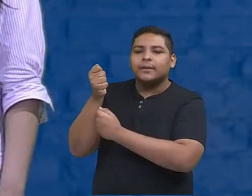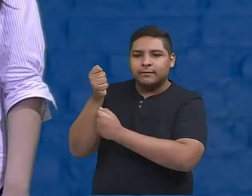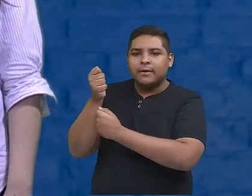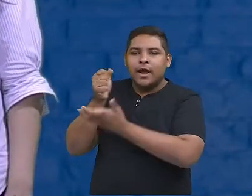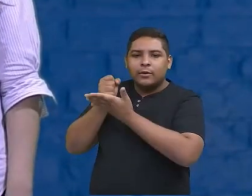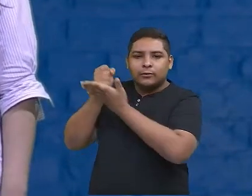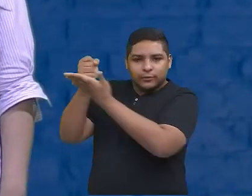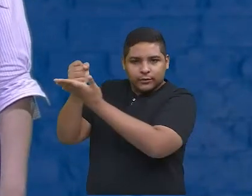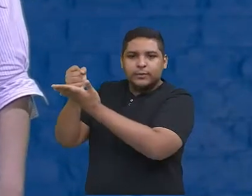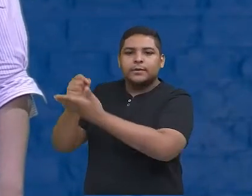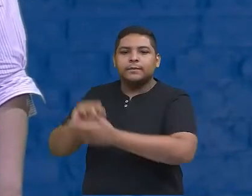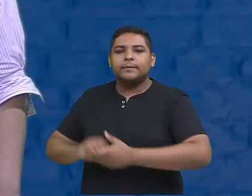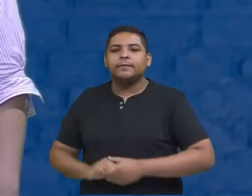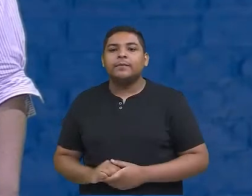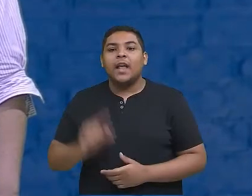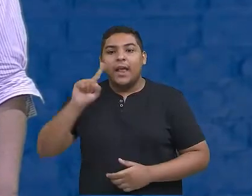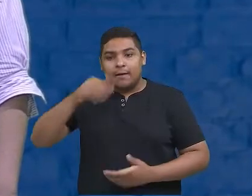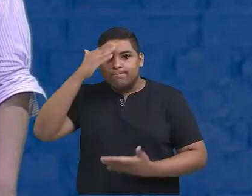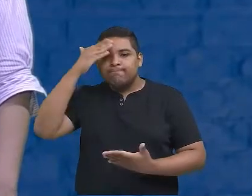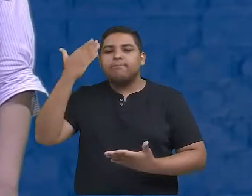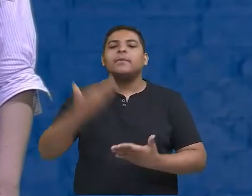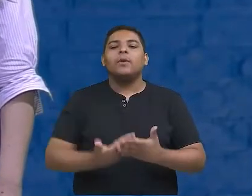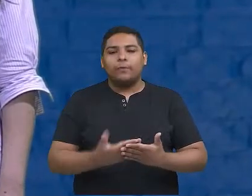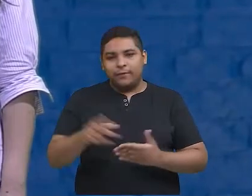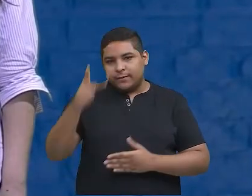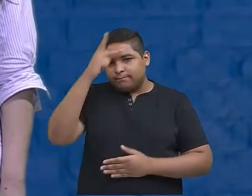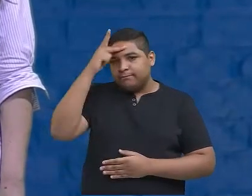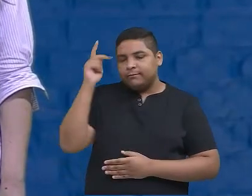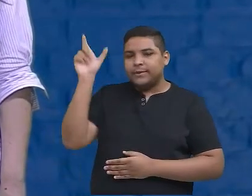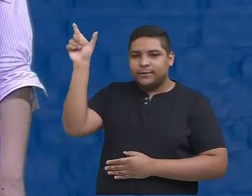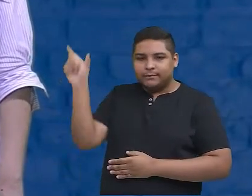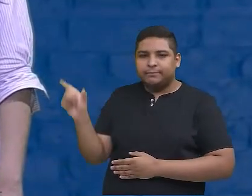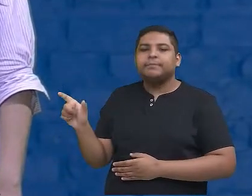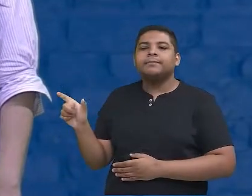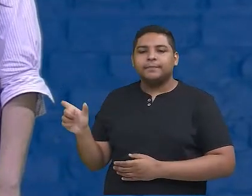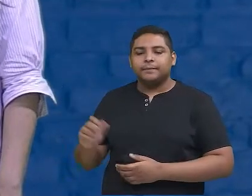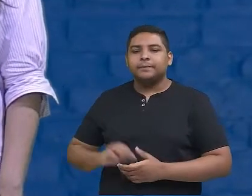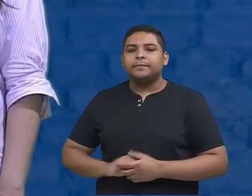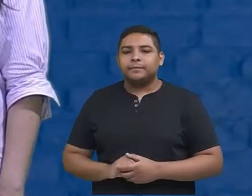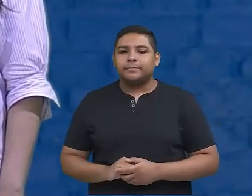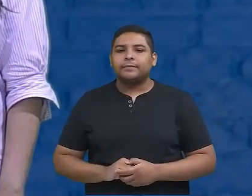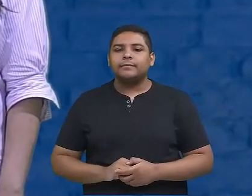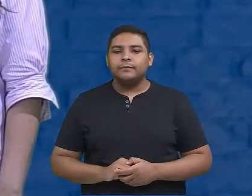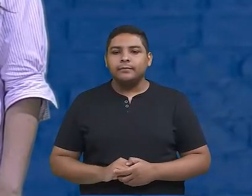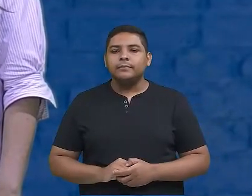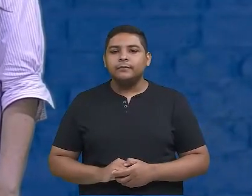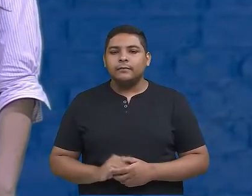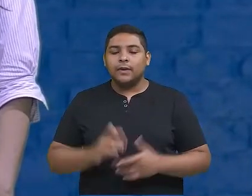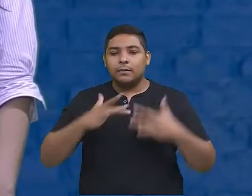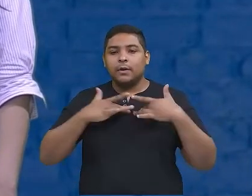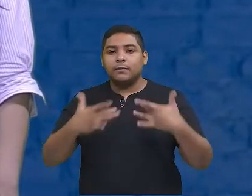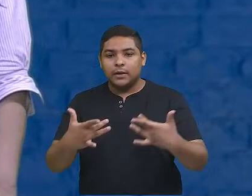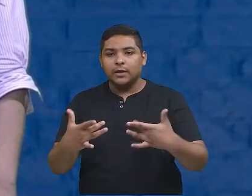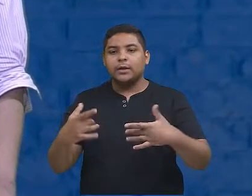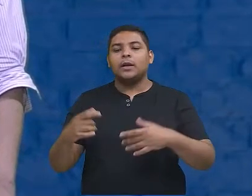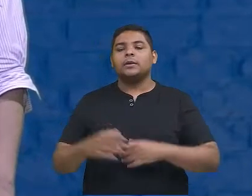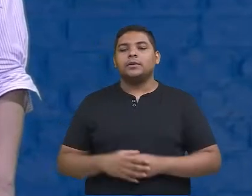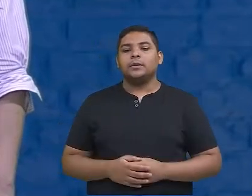Isso quer dizer confiança. Então, a macrocompetência da amabilidade